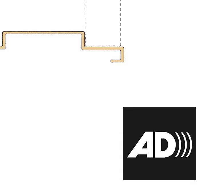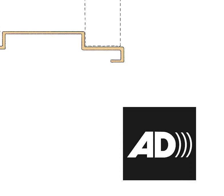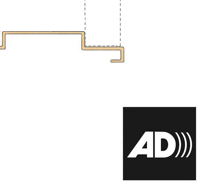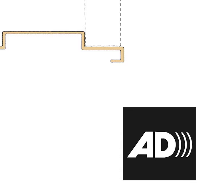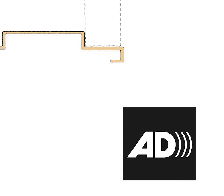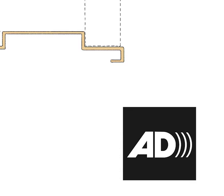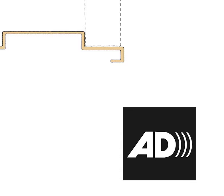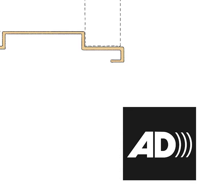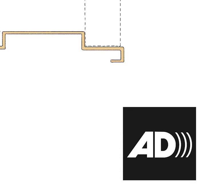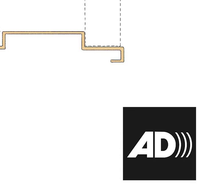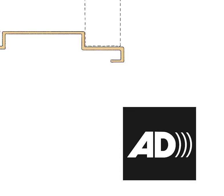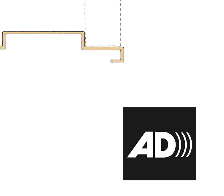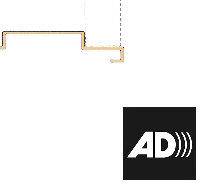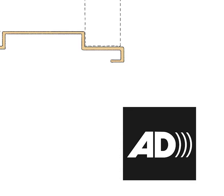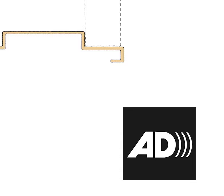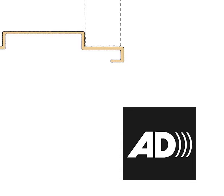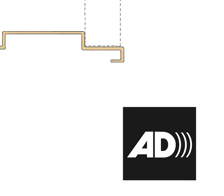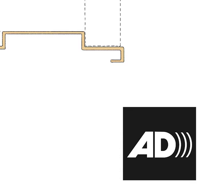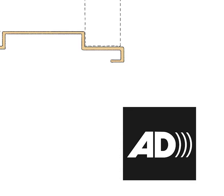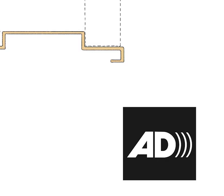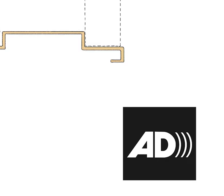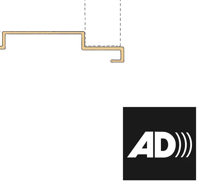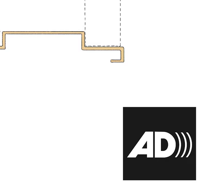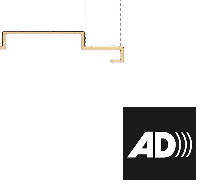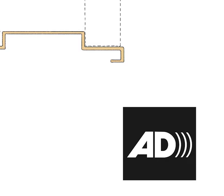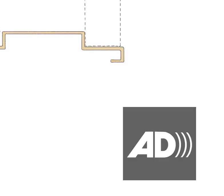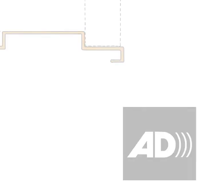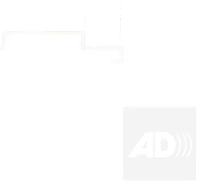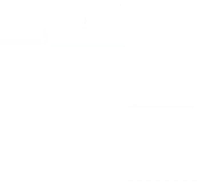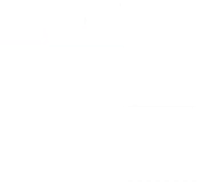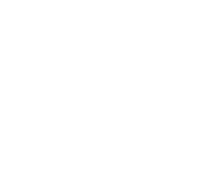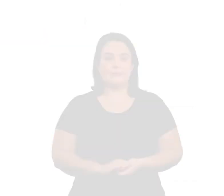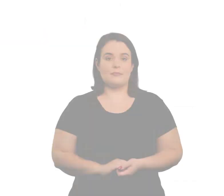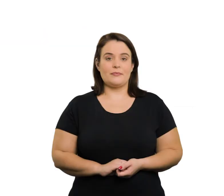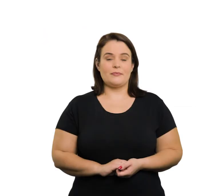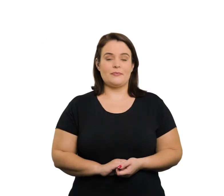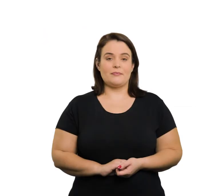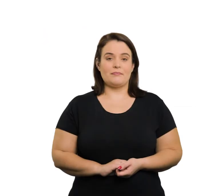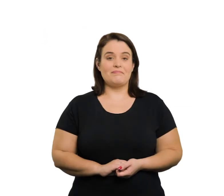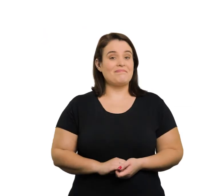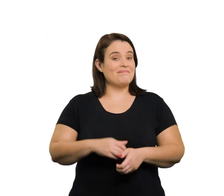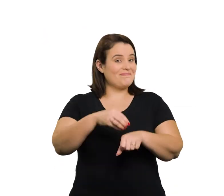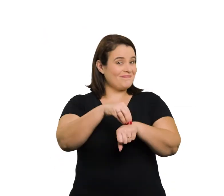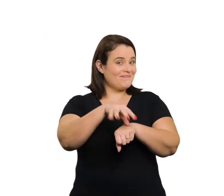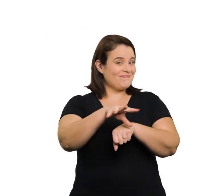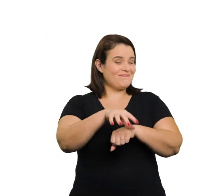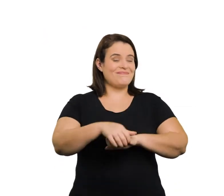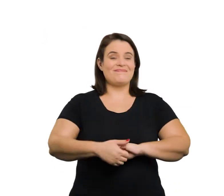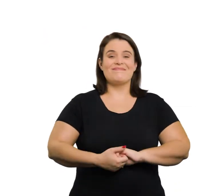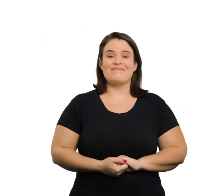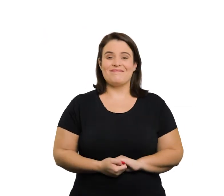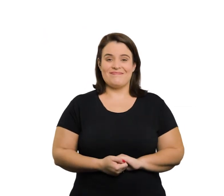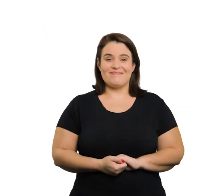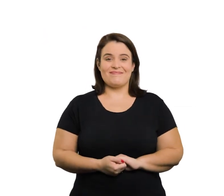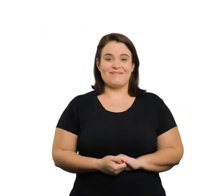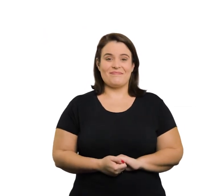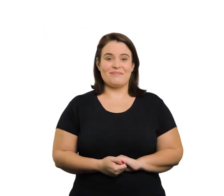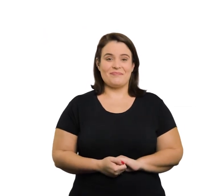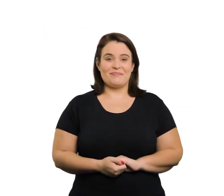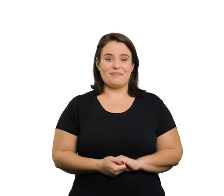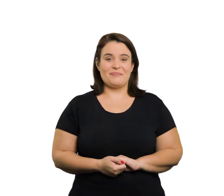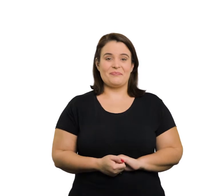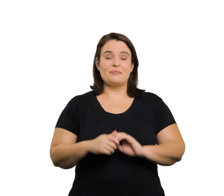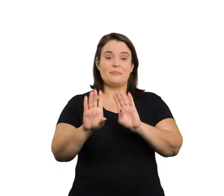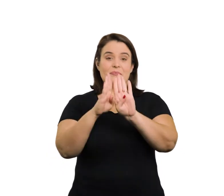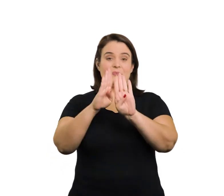possibilidades de abertura da porta, para dentro ou para fora do ambiente. Dica: o batente com rebaixo